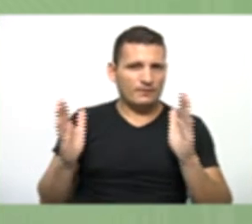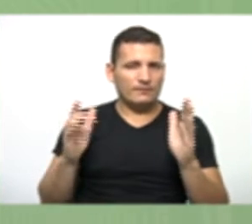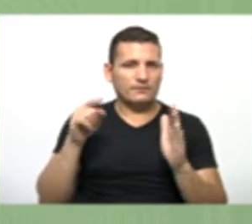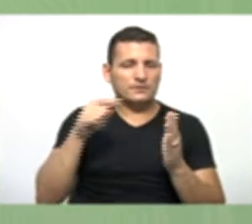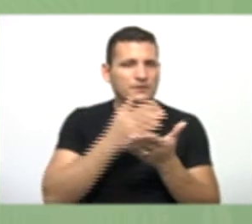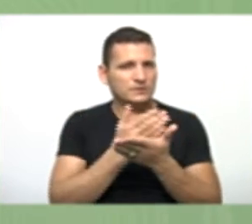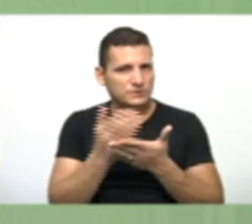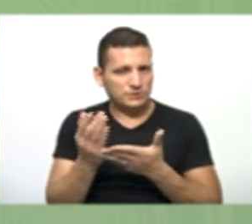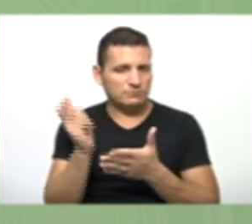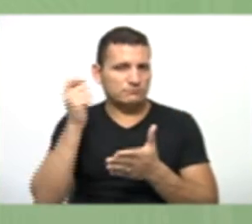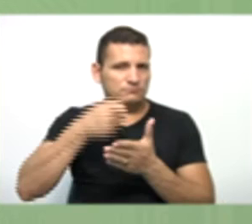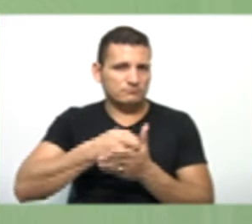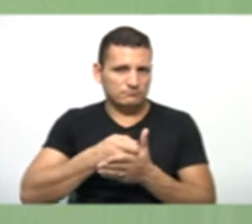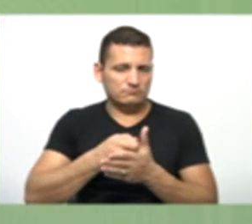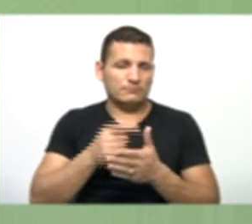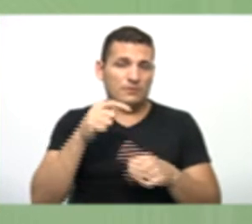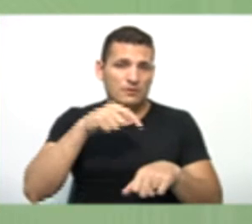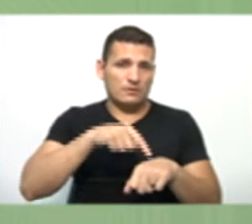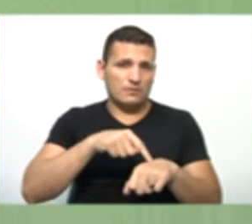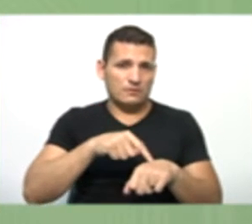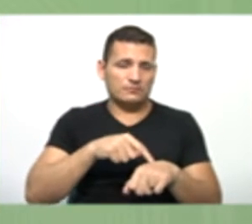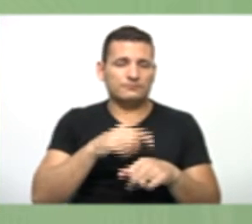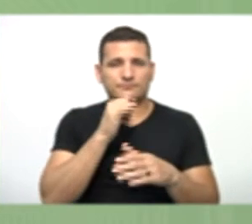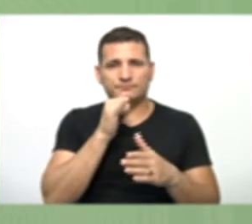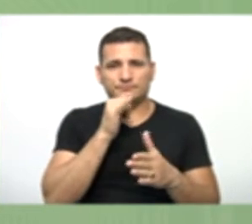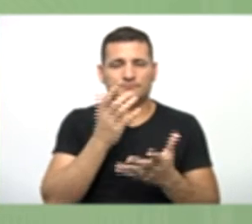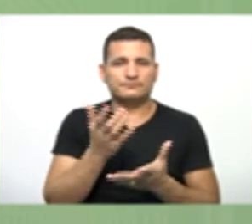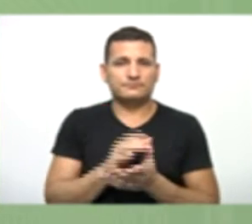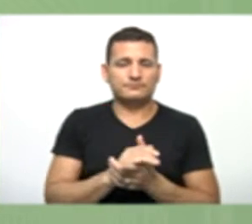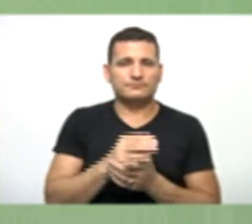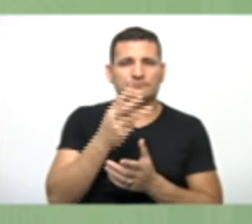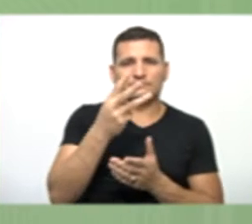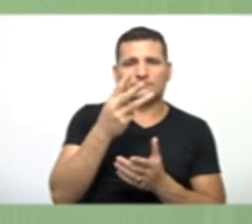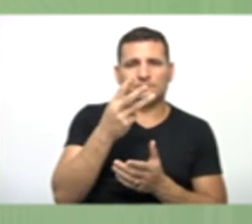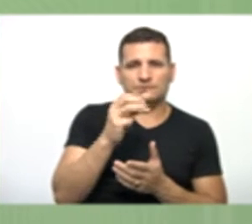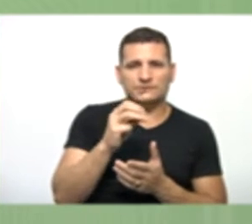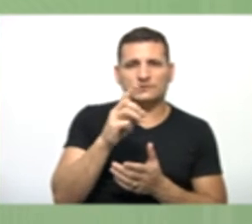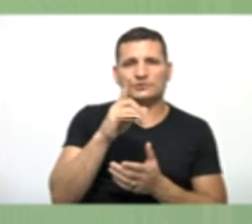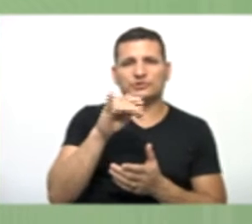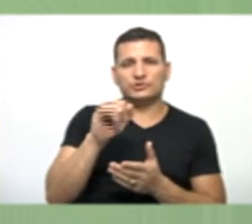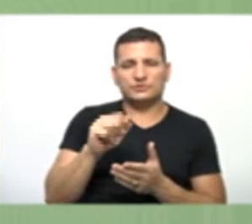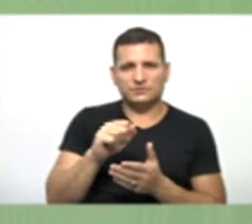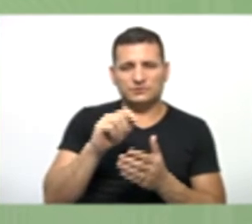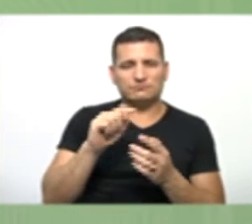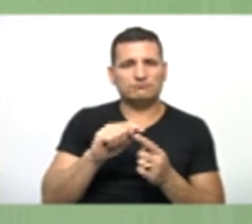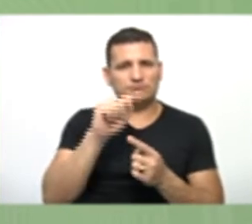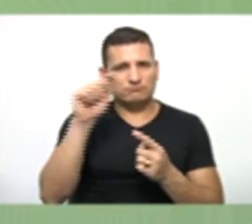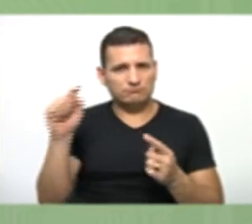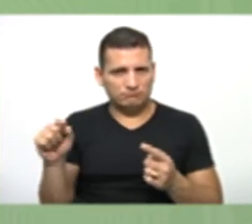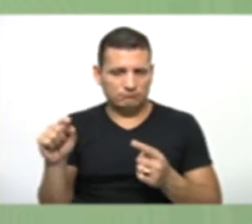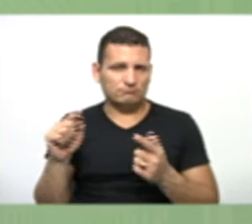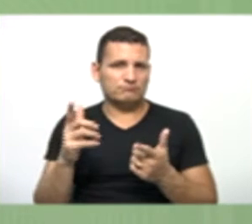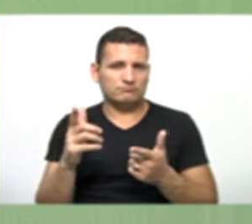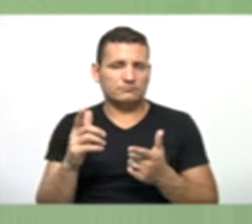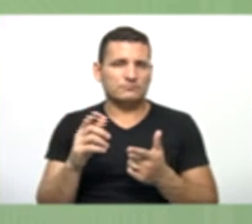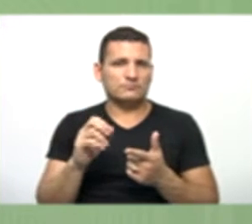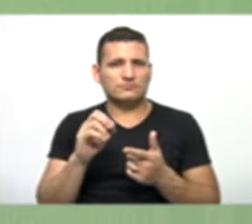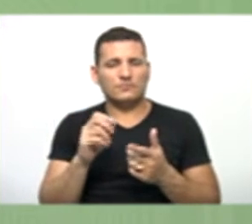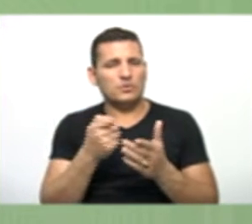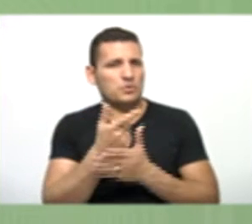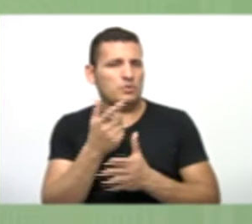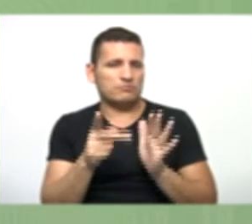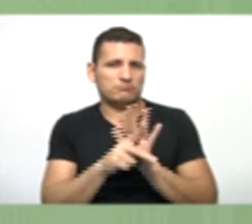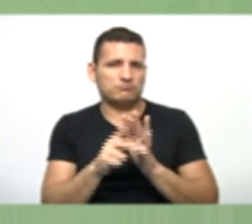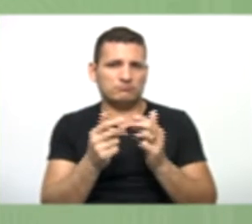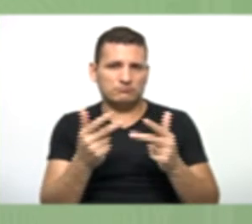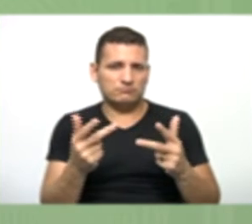inicia o pagamento imediatos, ou seja, 30 dias após a operação do serviço, ou a compra do bem,